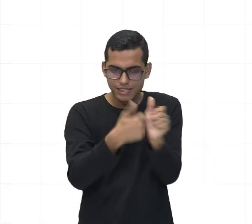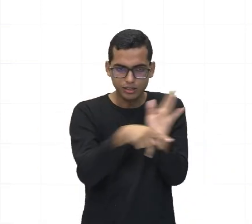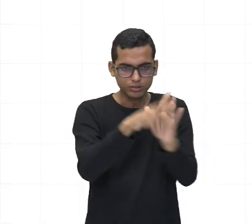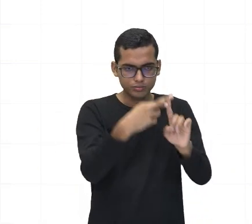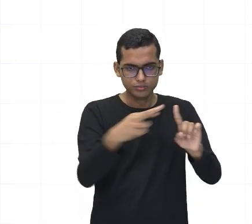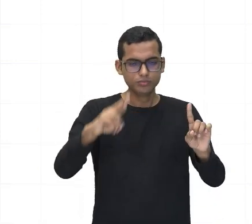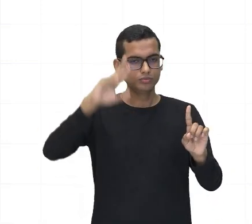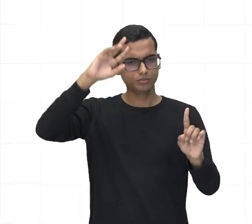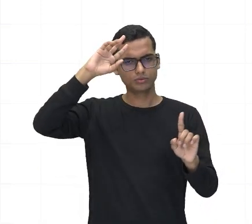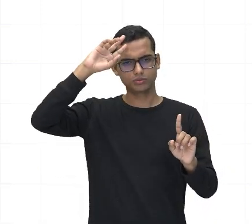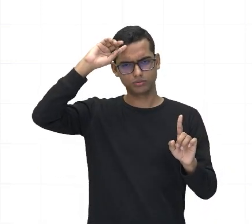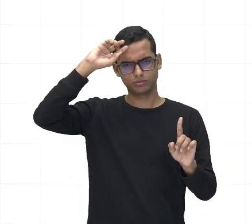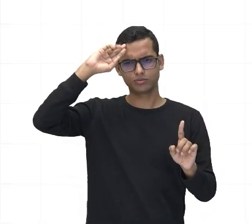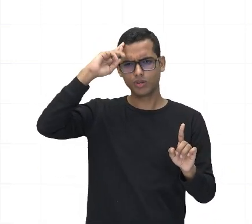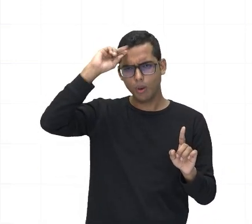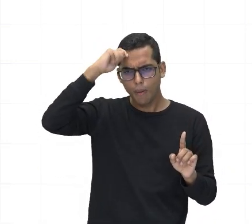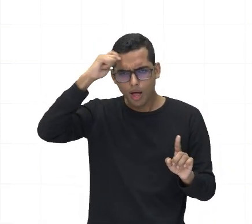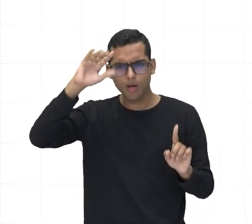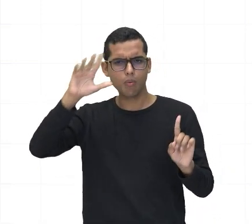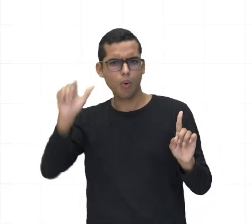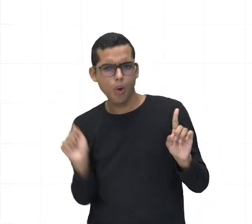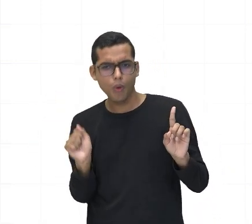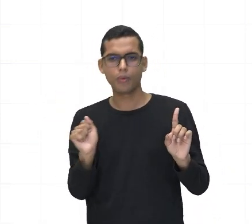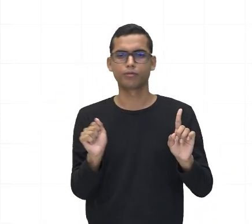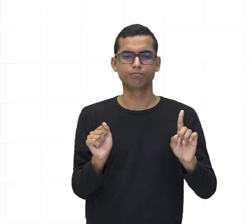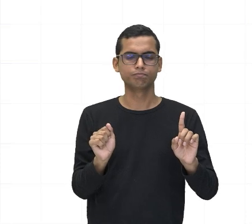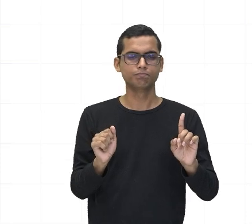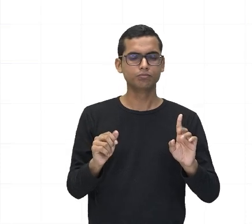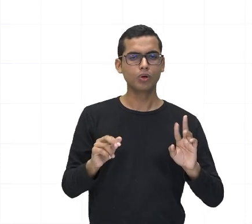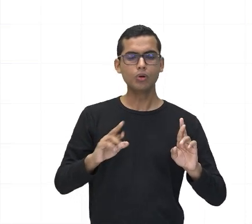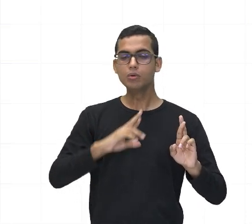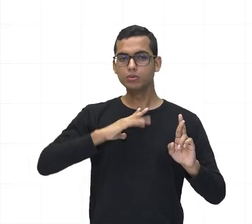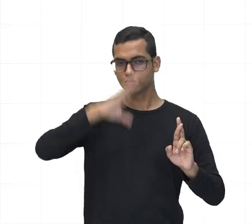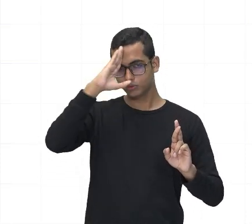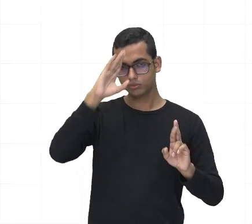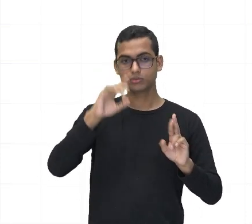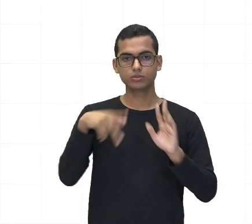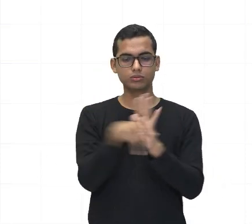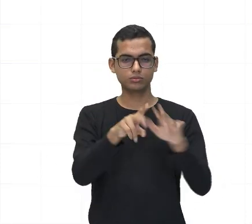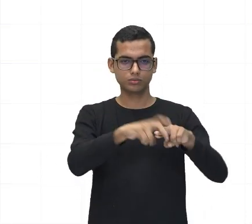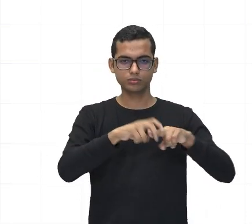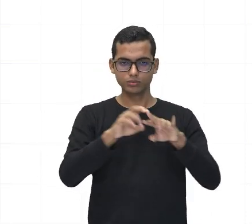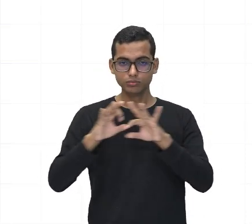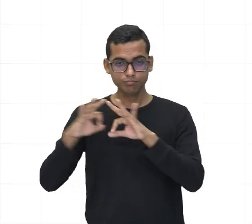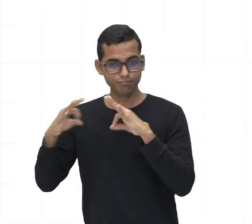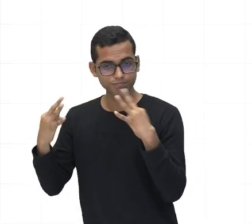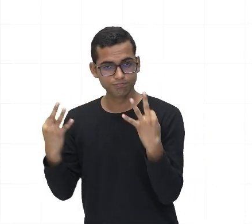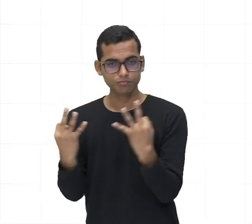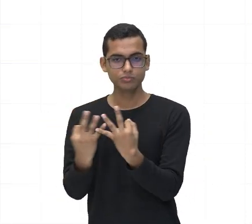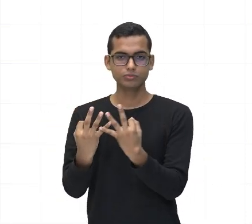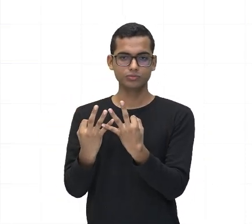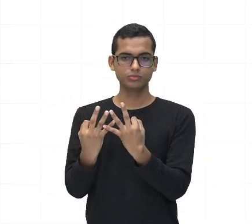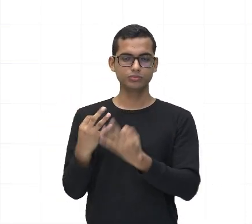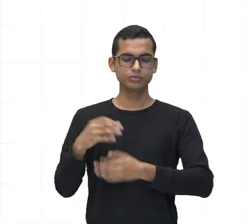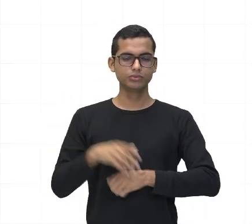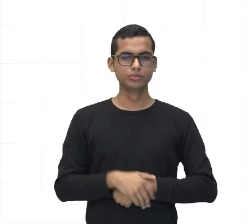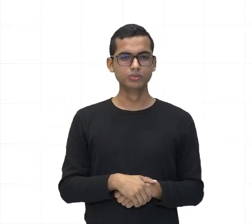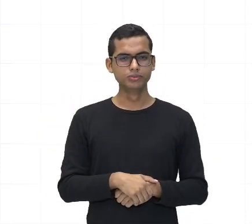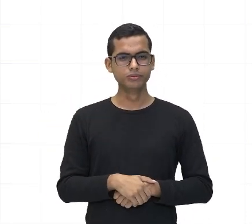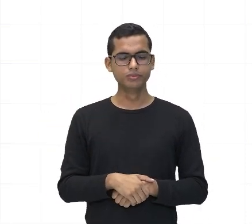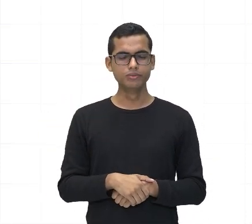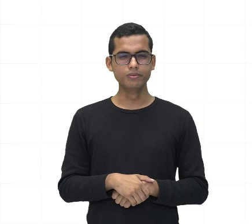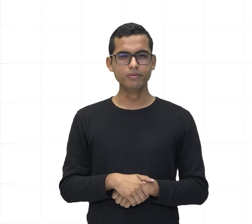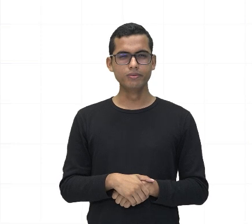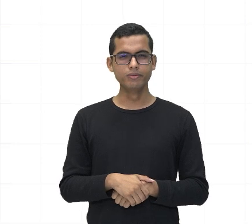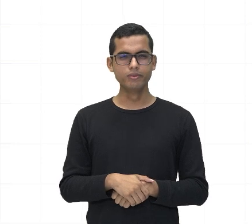comunidades de matriz africana se dá por meio da família. Para algumas dessas tradições, no